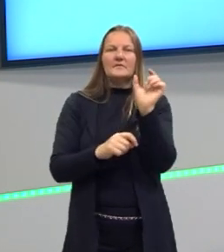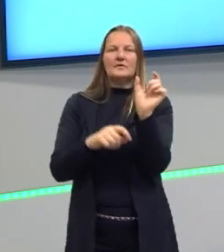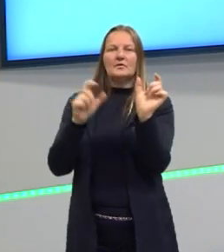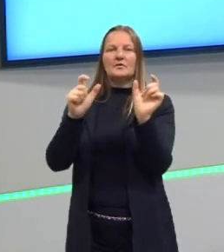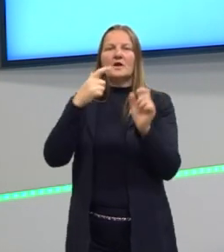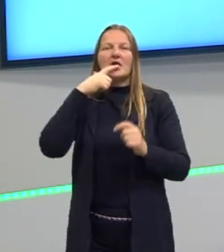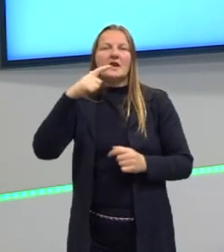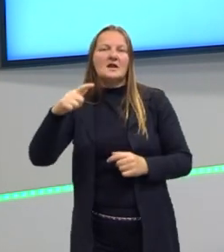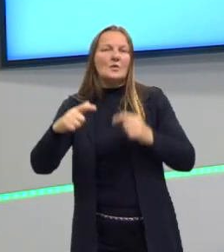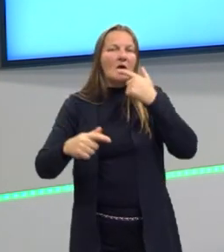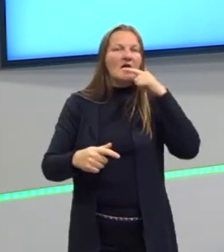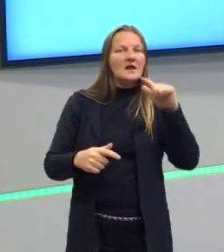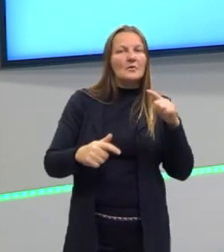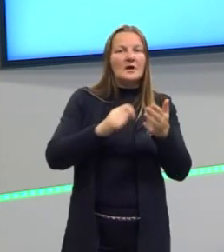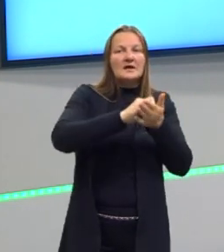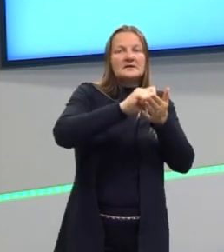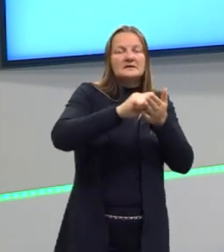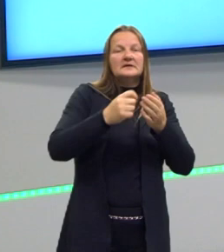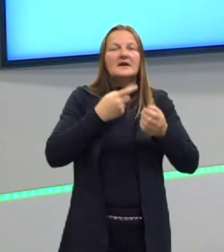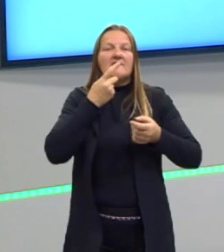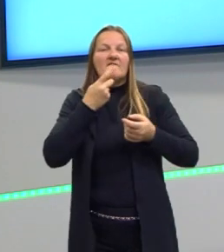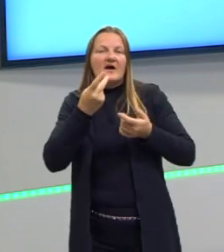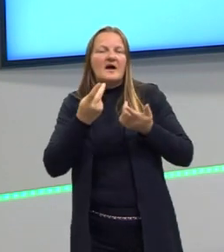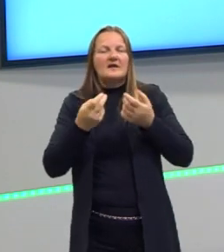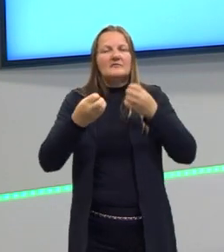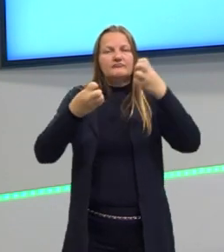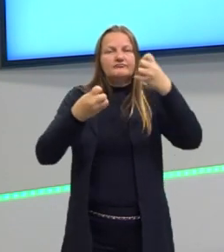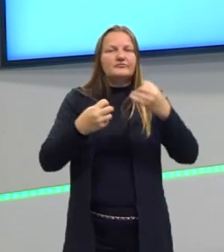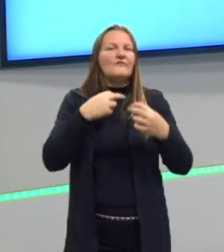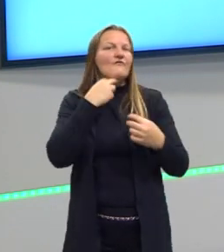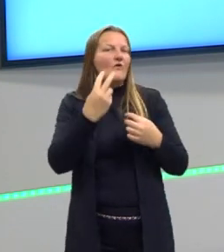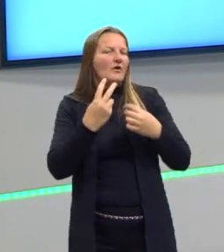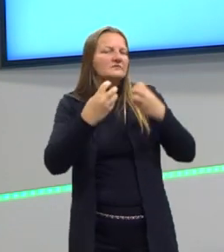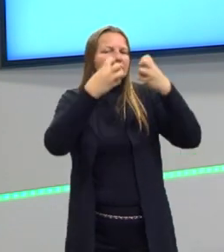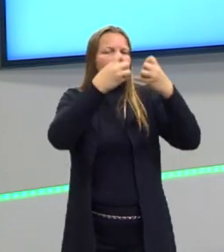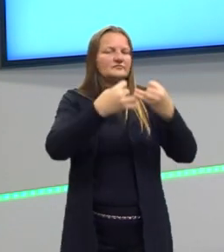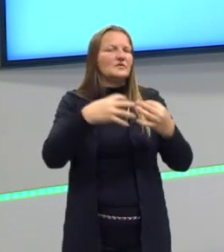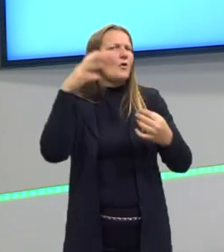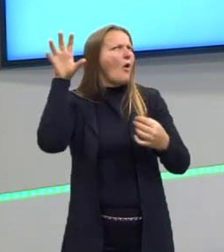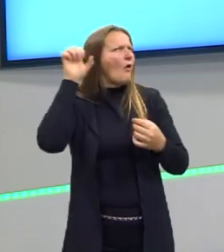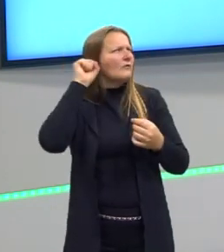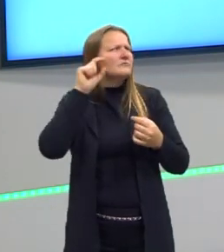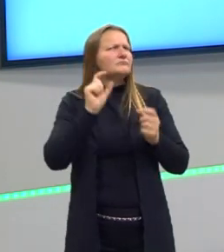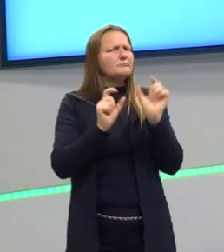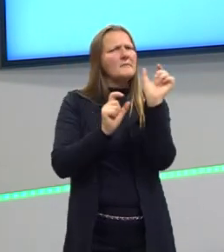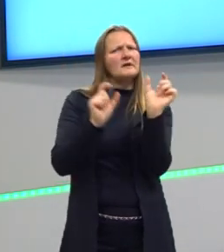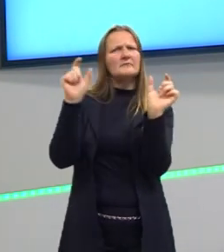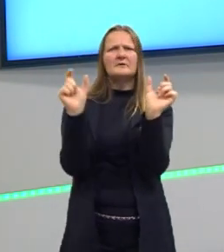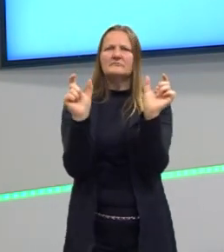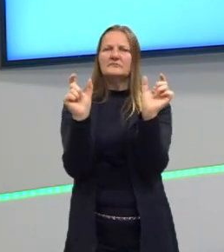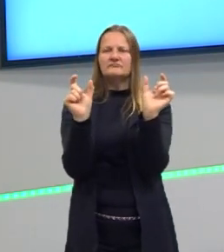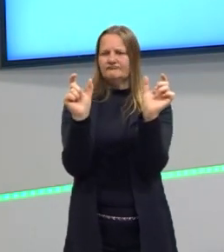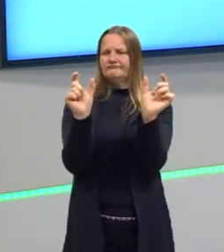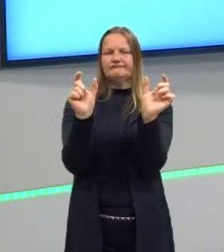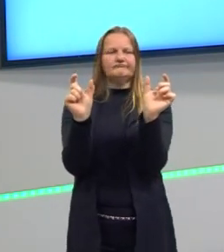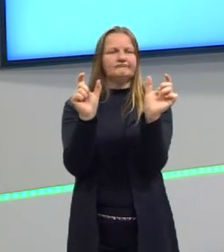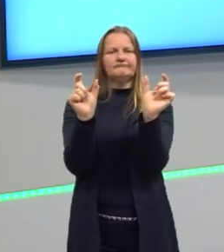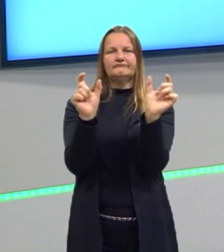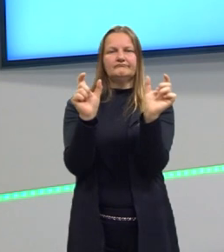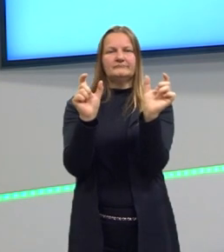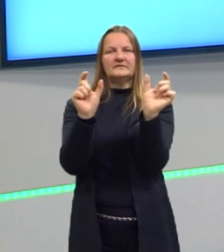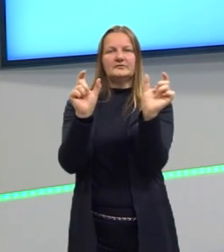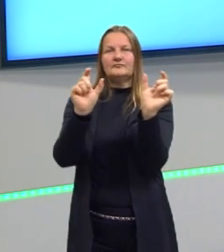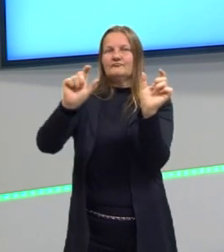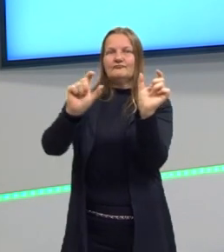dois idiomas a escrita a pronúncia de um determinado de uma determinada palavra pode ser muito semelhante e